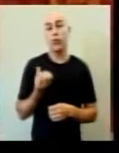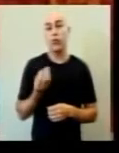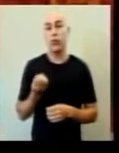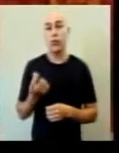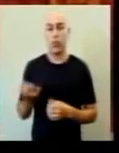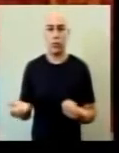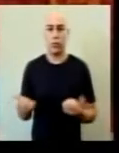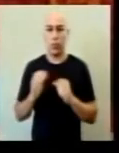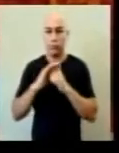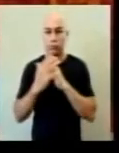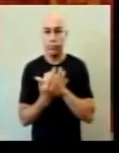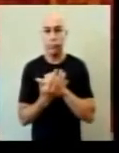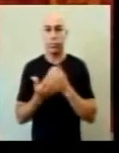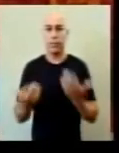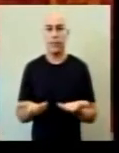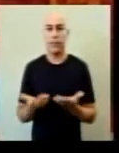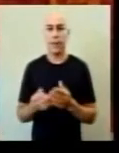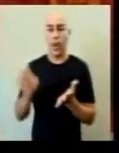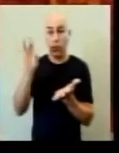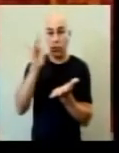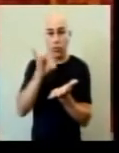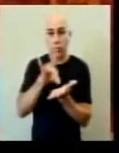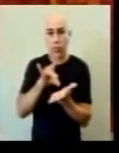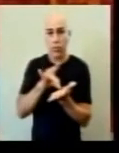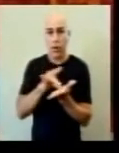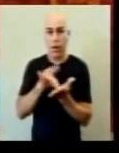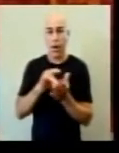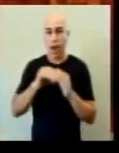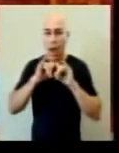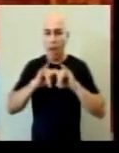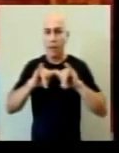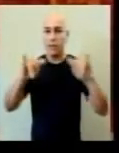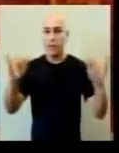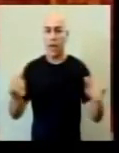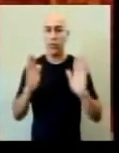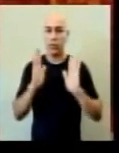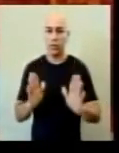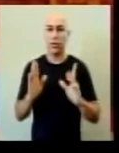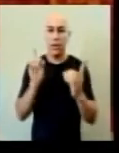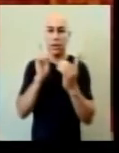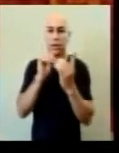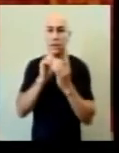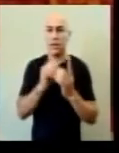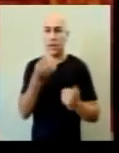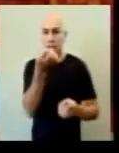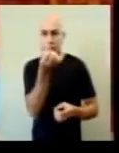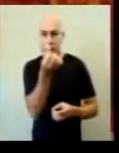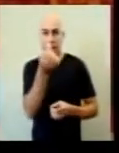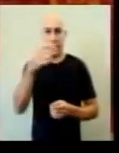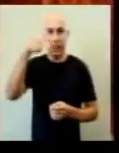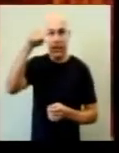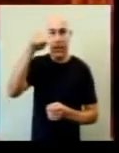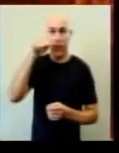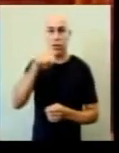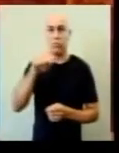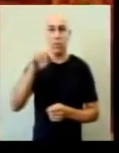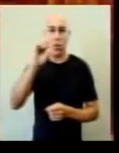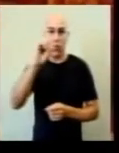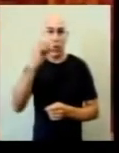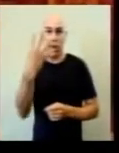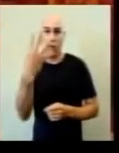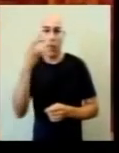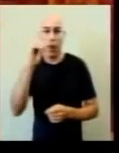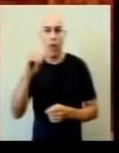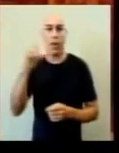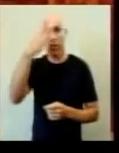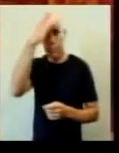passo a palavra ao secretário Aldenis Borim, que fará a atualização dos dados sobre a pandemia. Bom dia, secretário. Bom dia, Ademir. Bom dia a